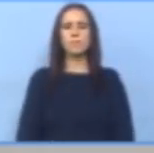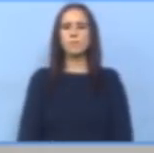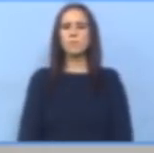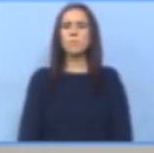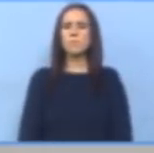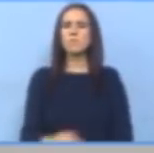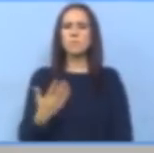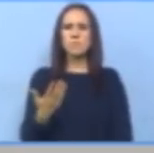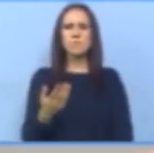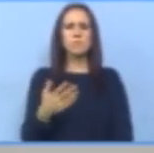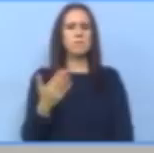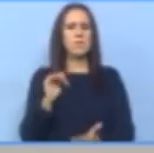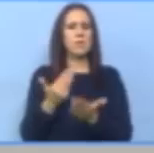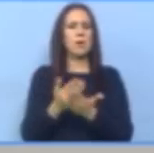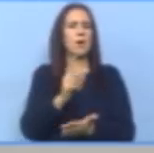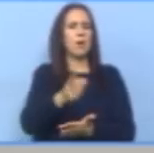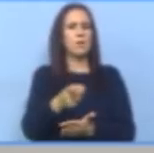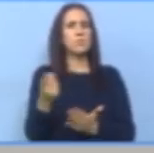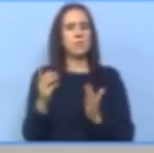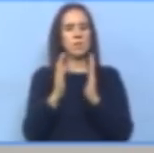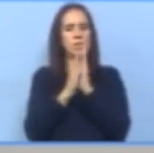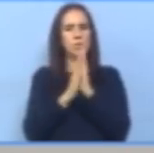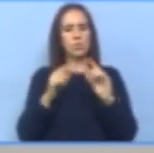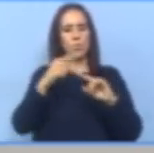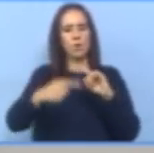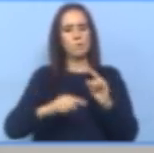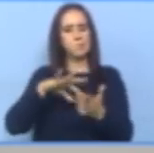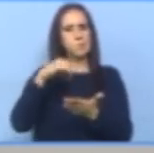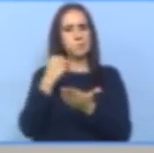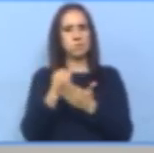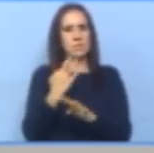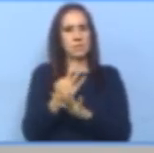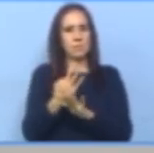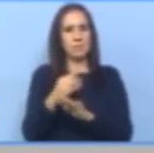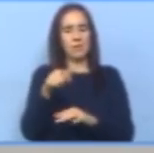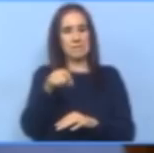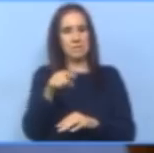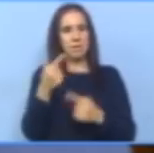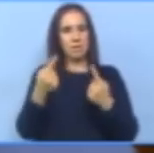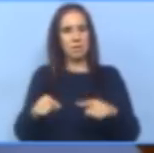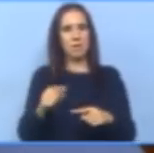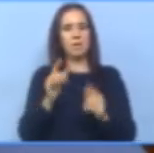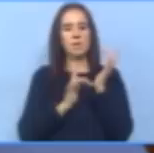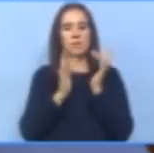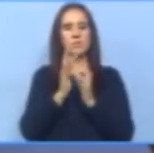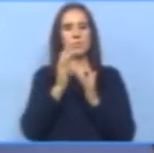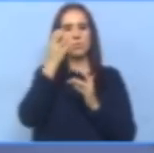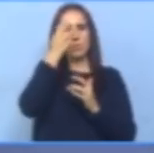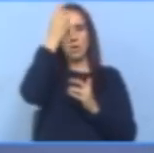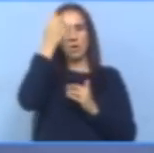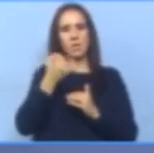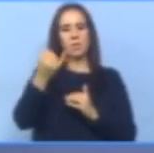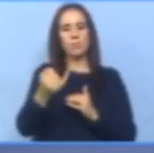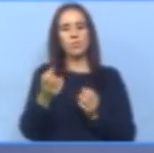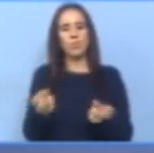enfim, concluir um ano litúrgico, um ano de celebrações com esta festa, Cristo Rei, para depois se iniciar tudo de novo?